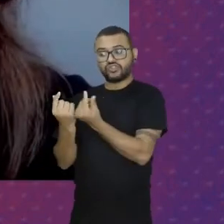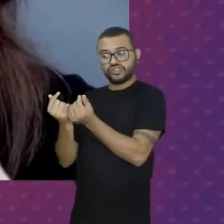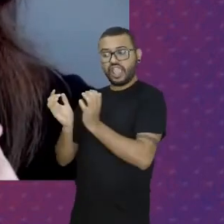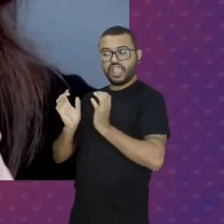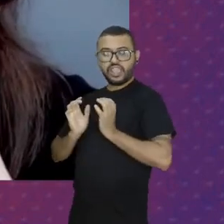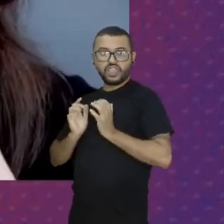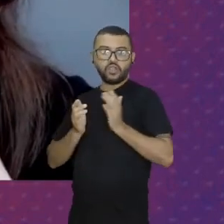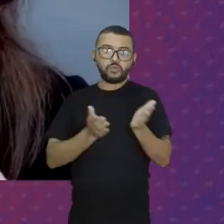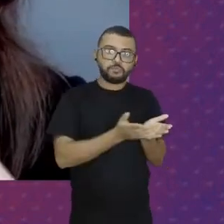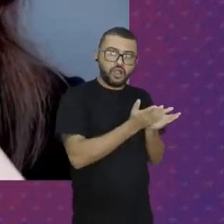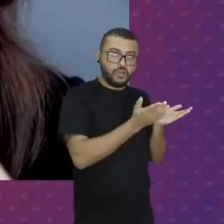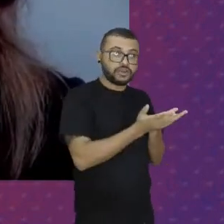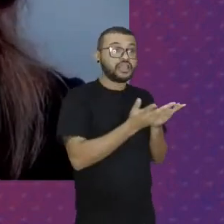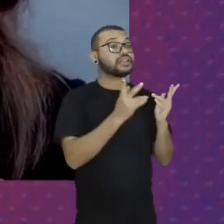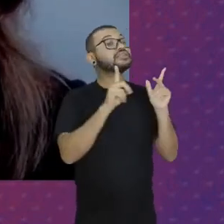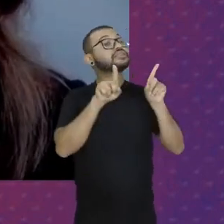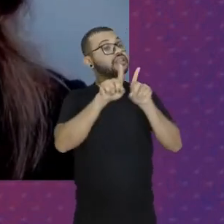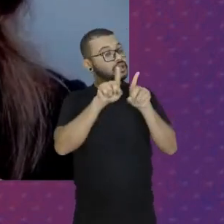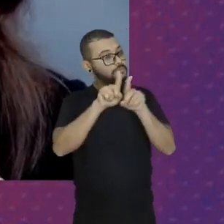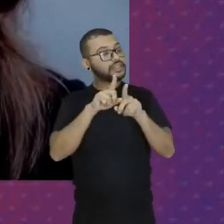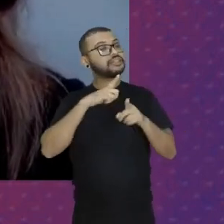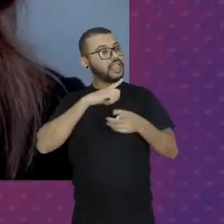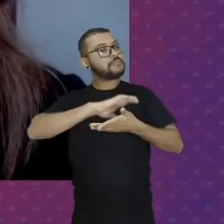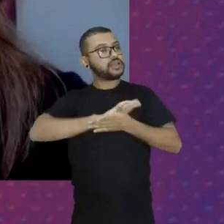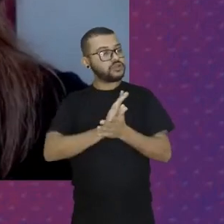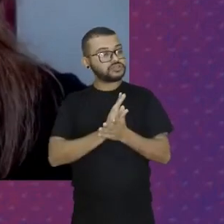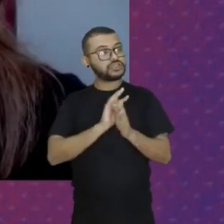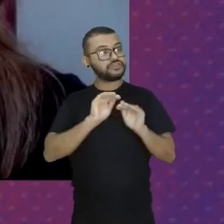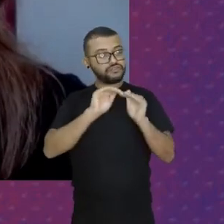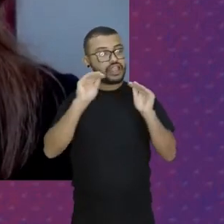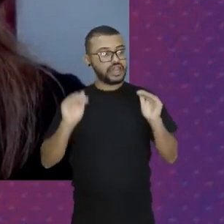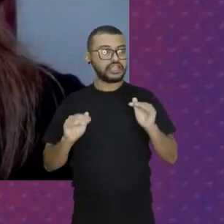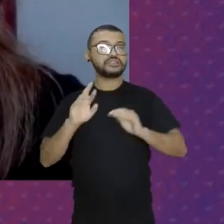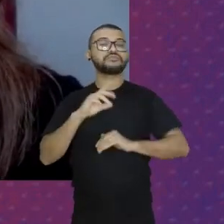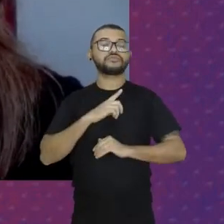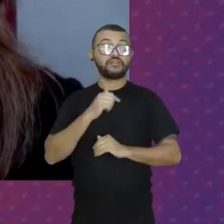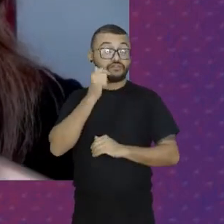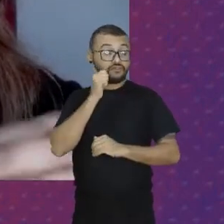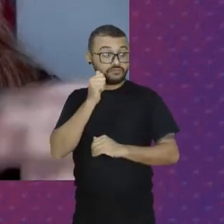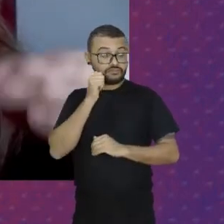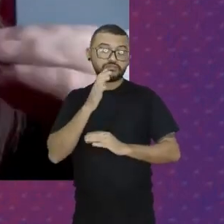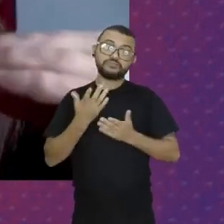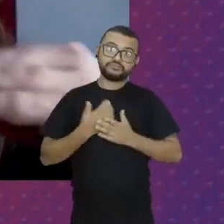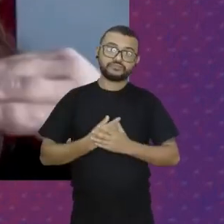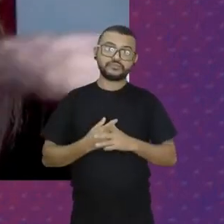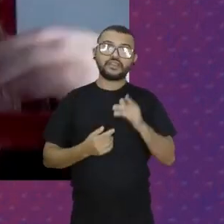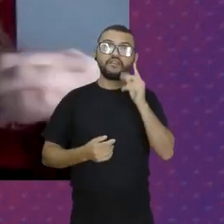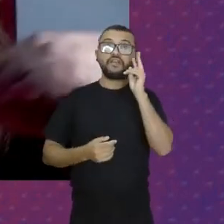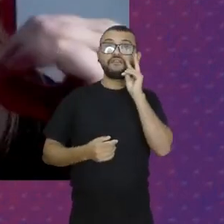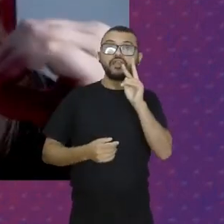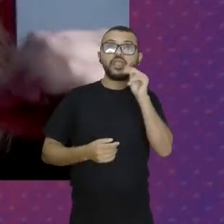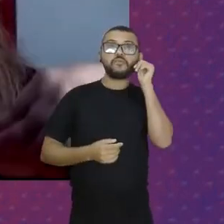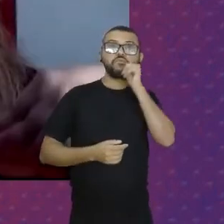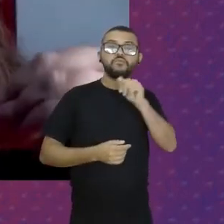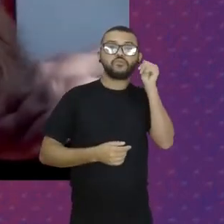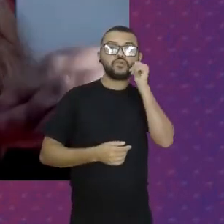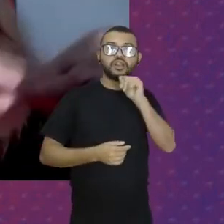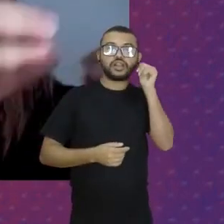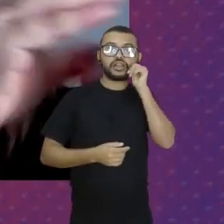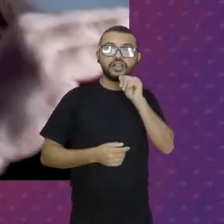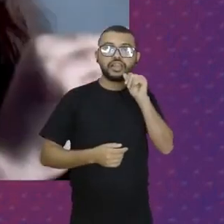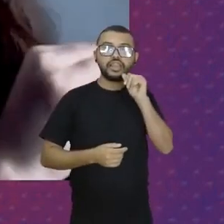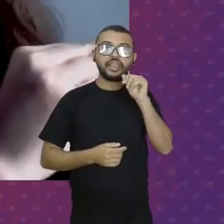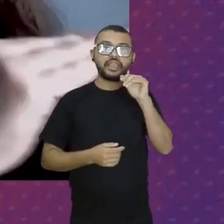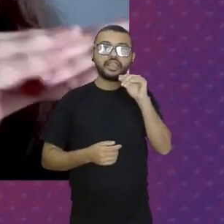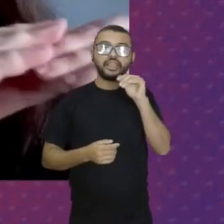dar conta de olhar para as desigualdades entre as mulheres, né? Se a gente olha as mulheres do primeiro quintil de